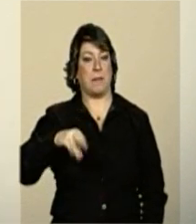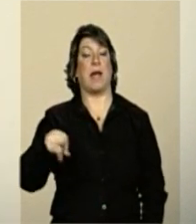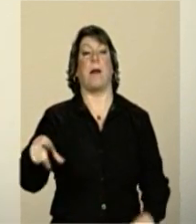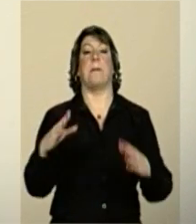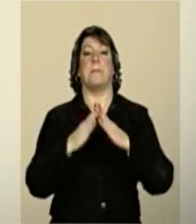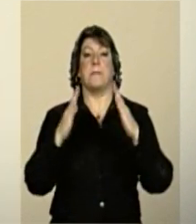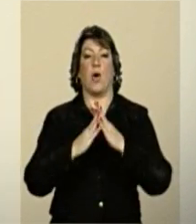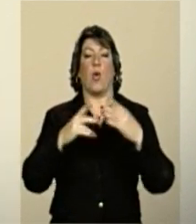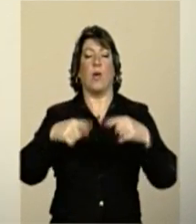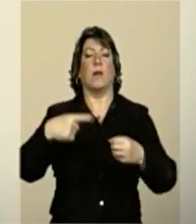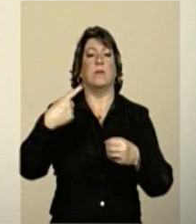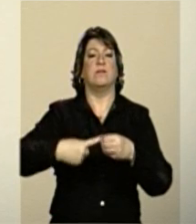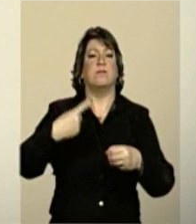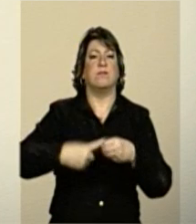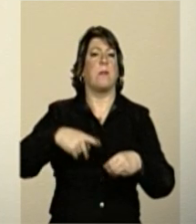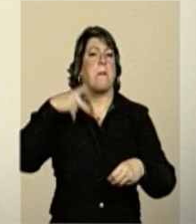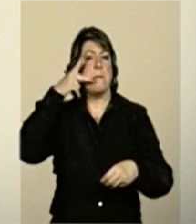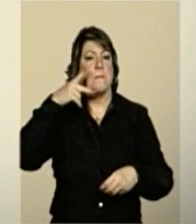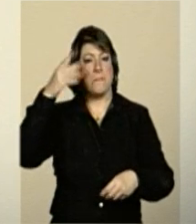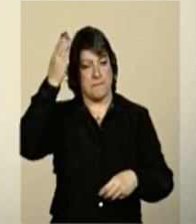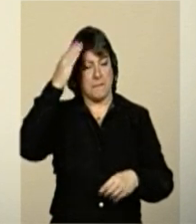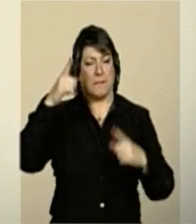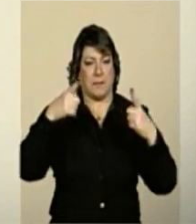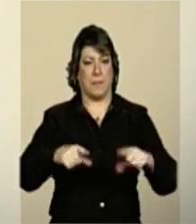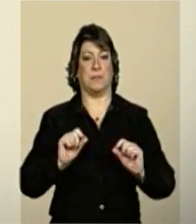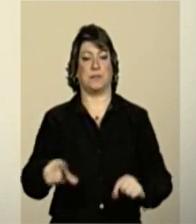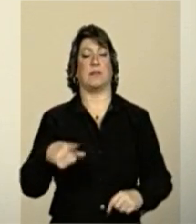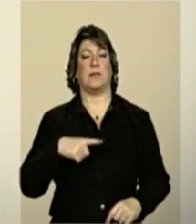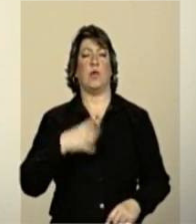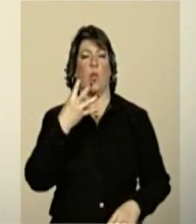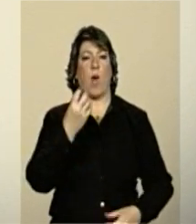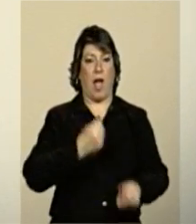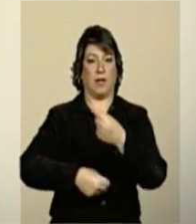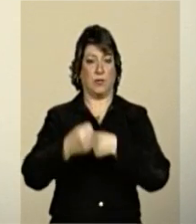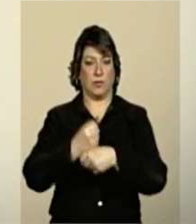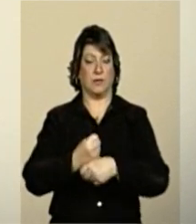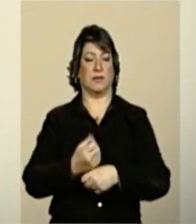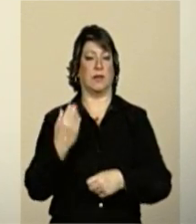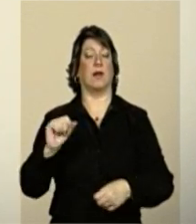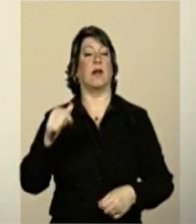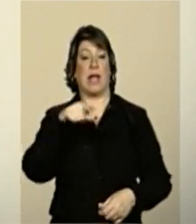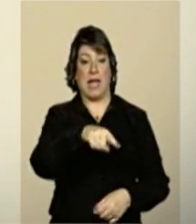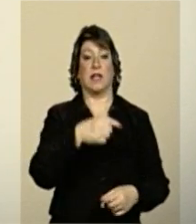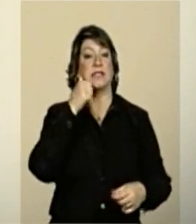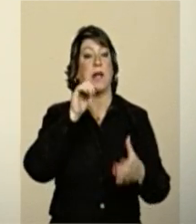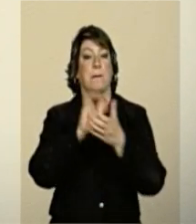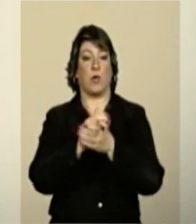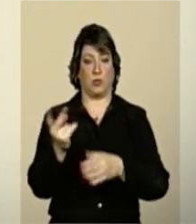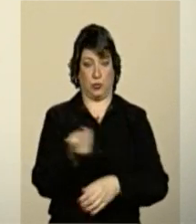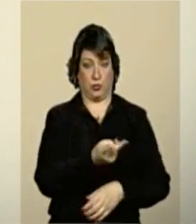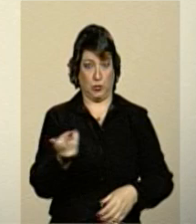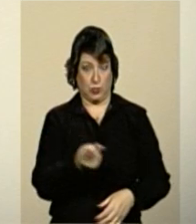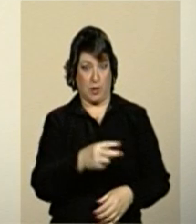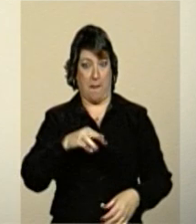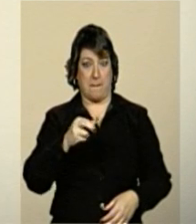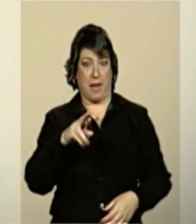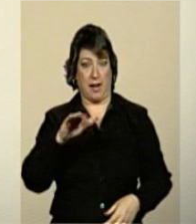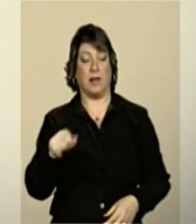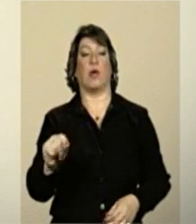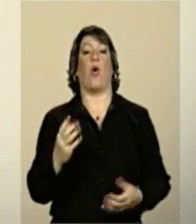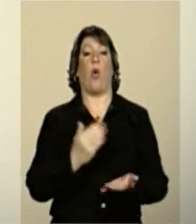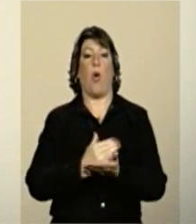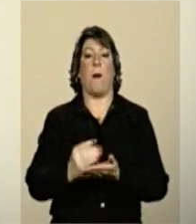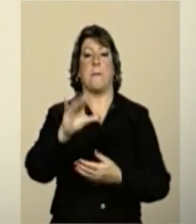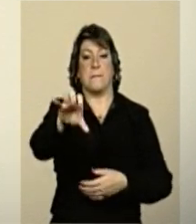no interior da Paraíba. Há 4 anos, o seu Josenildo e a mulher Maria Lúcia começaram a pegar crédito do